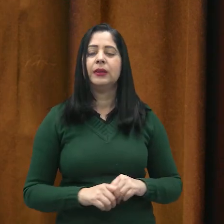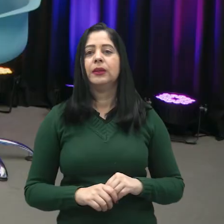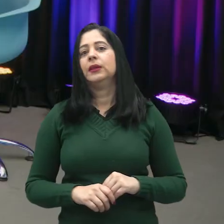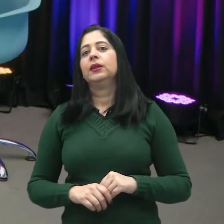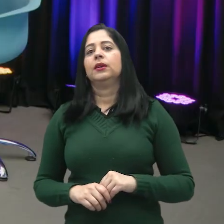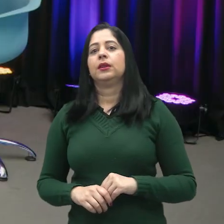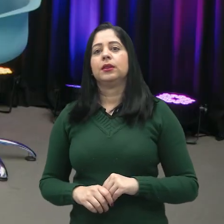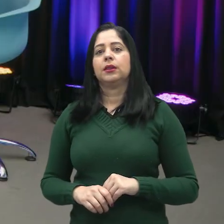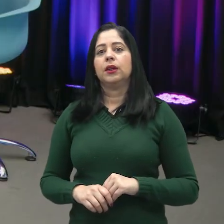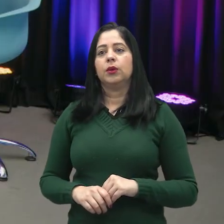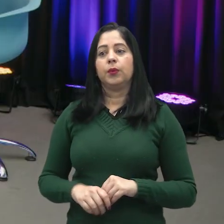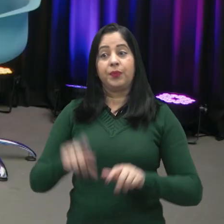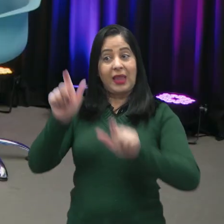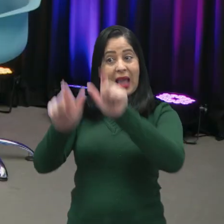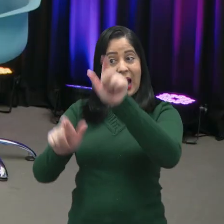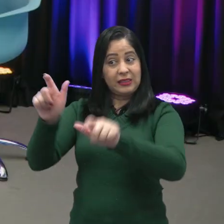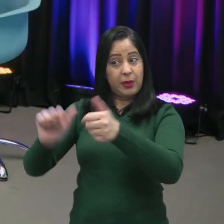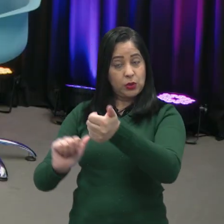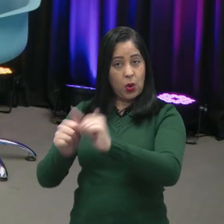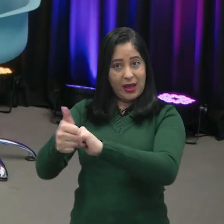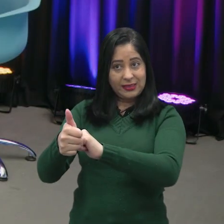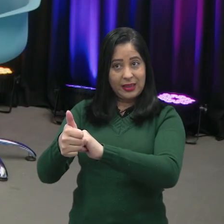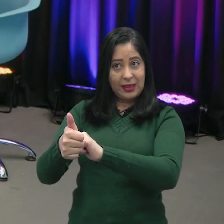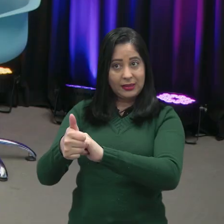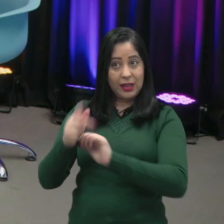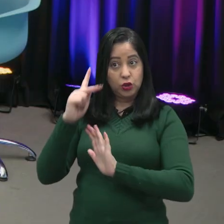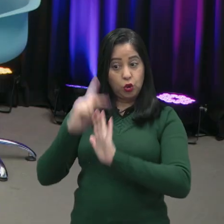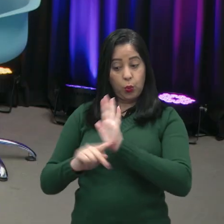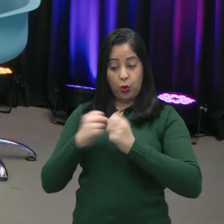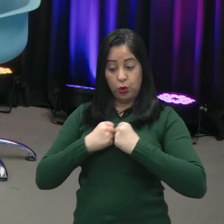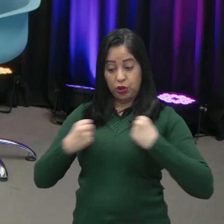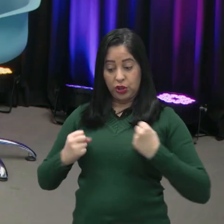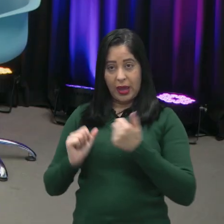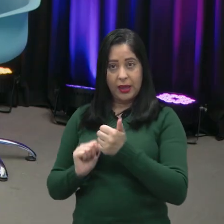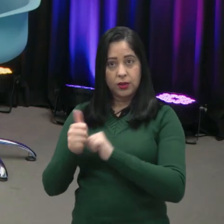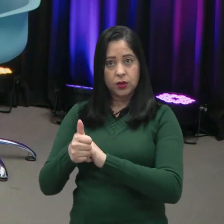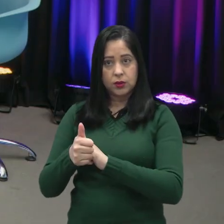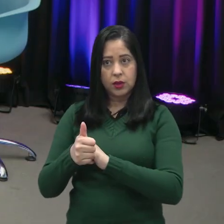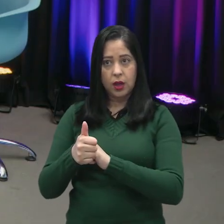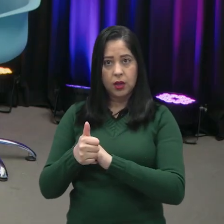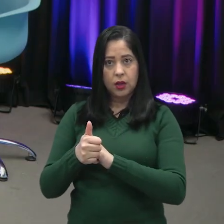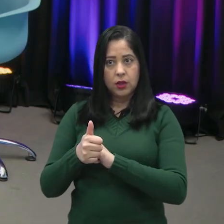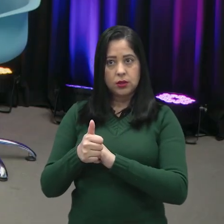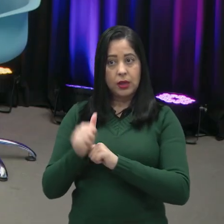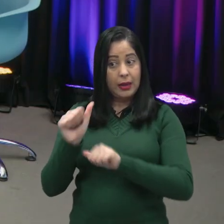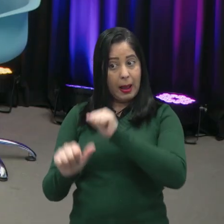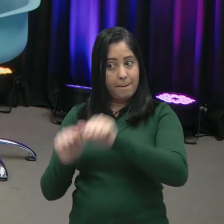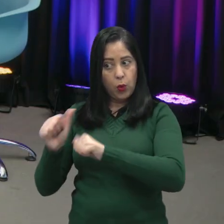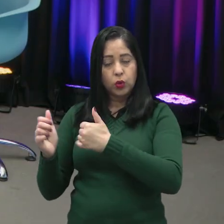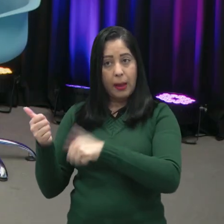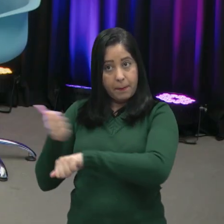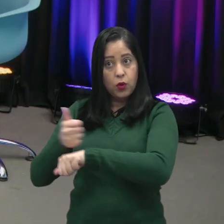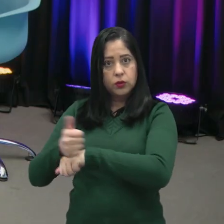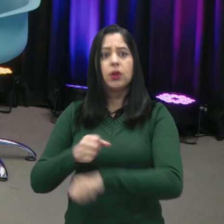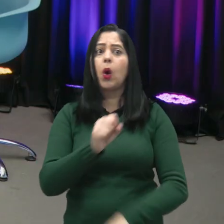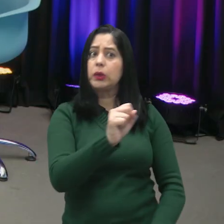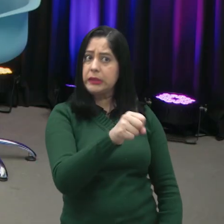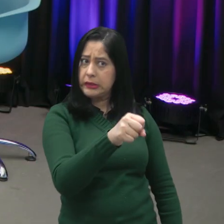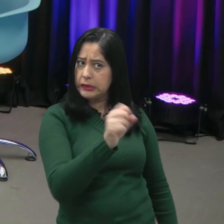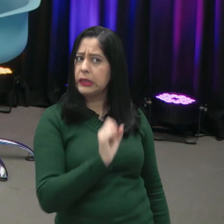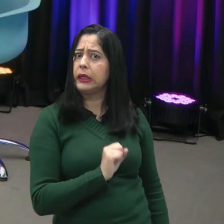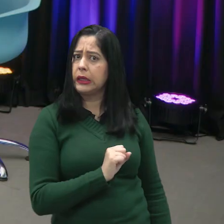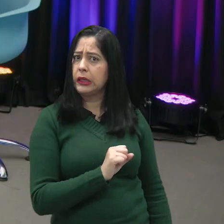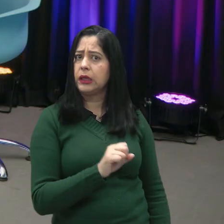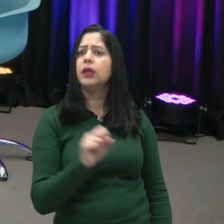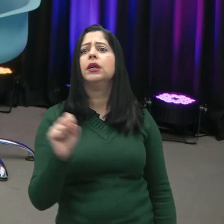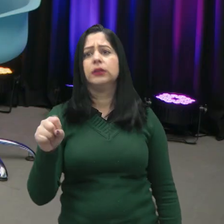E muitos atletas desse projeto, que é o Atleta Cidadão, que é muito conhecido, vai pro alto rendimento ou não? Sim, aproveitamos muitos